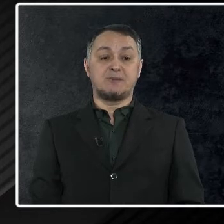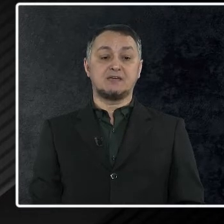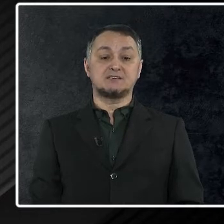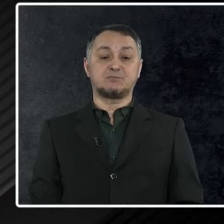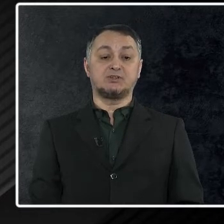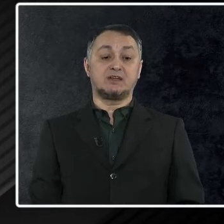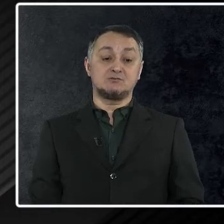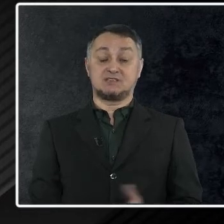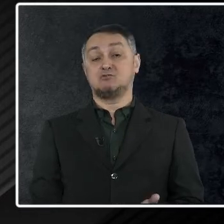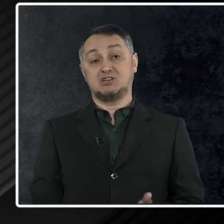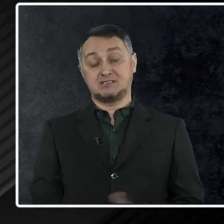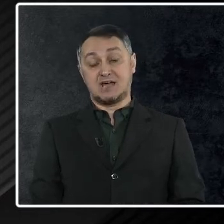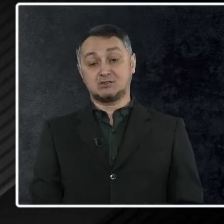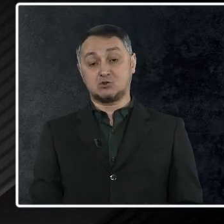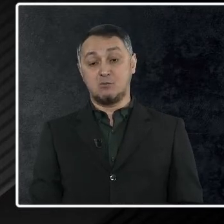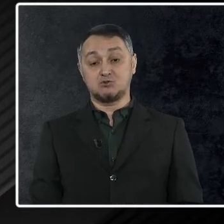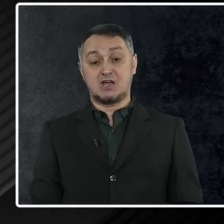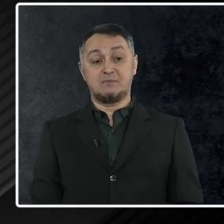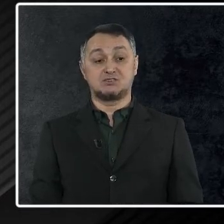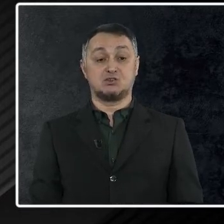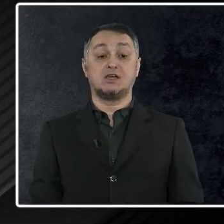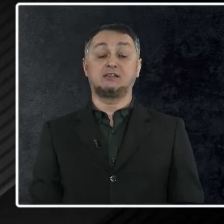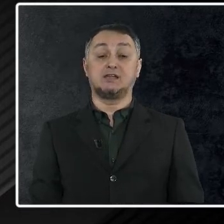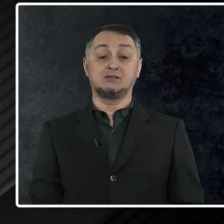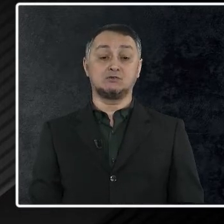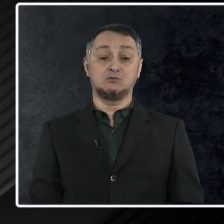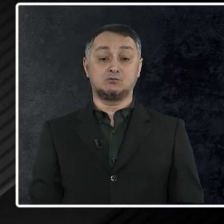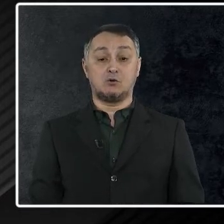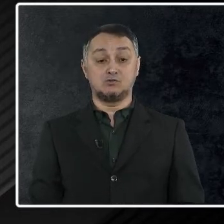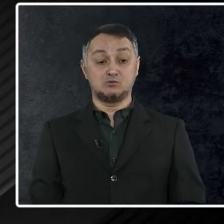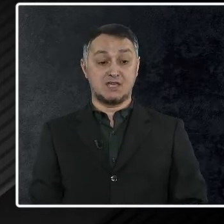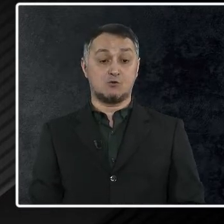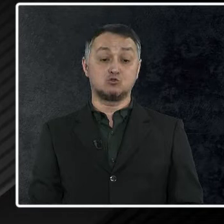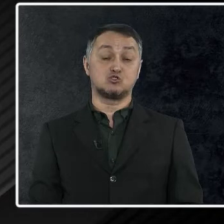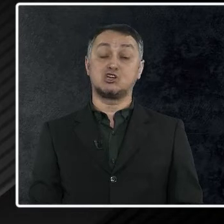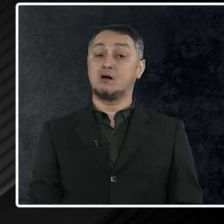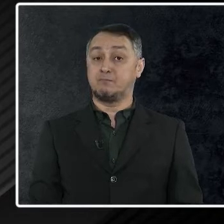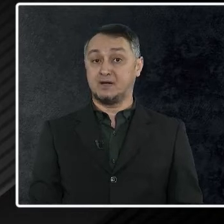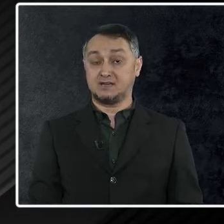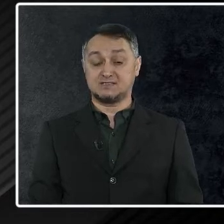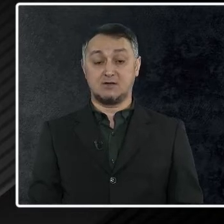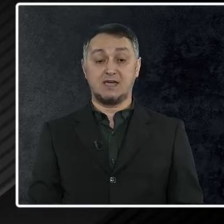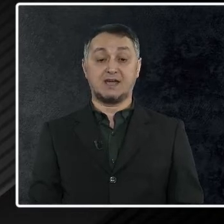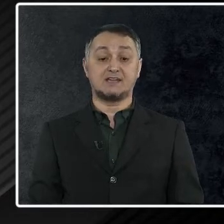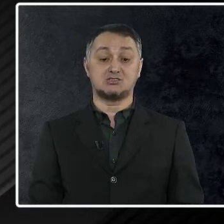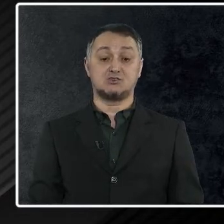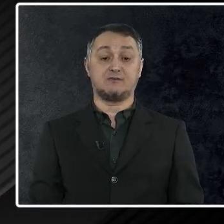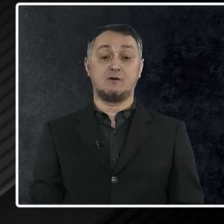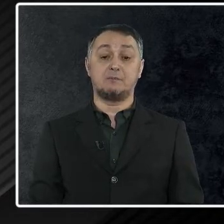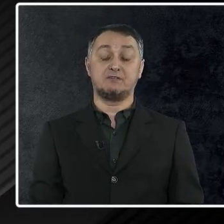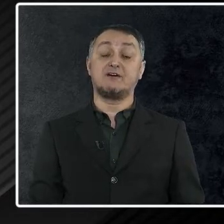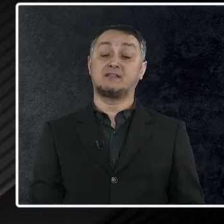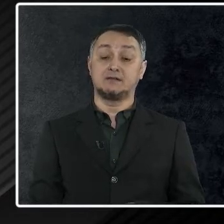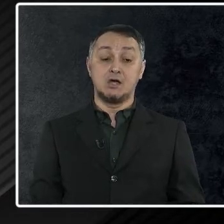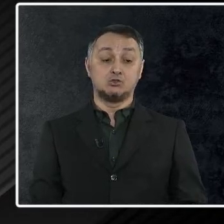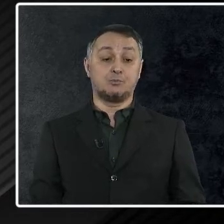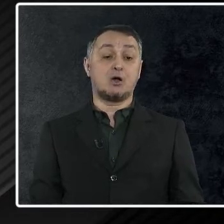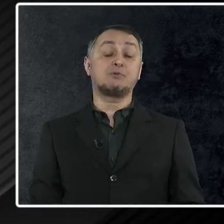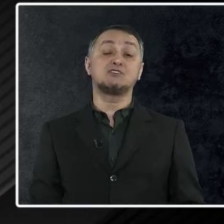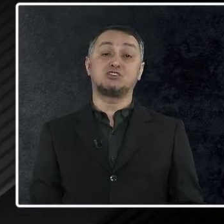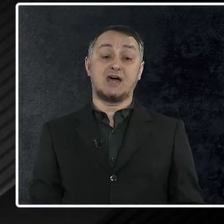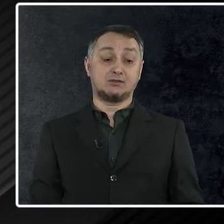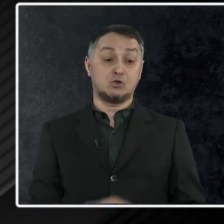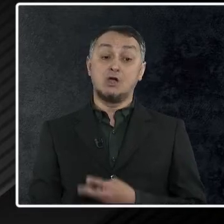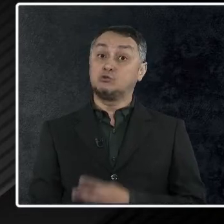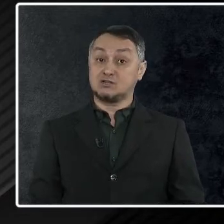das despesas, poderão ser utilizados, como eu já mencionei, tanto os recursos de campanha, que são arrecadados de forma privada, do